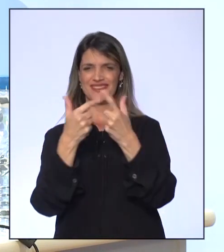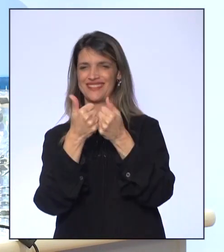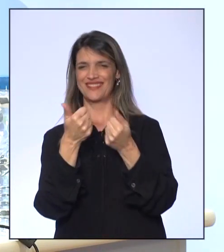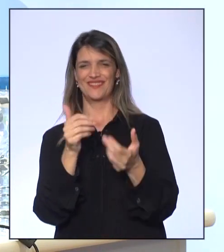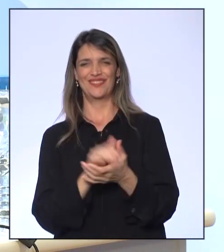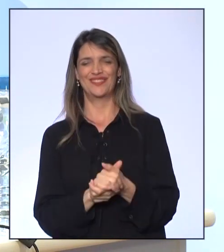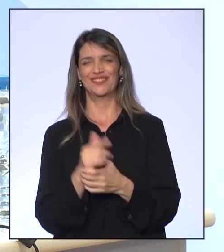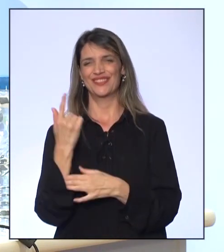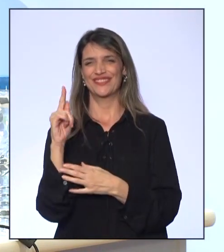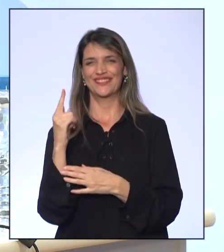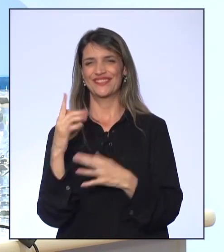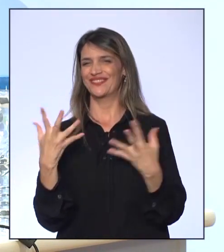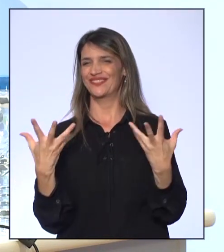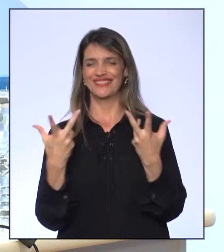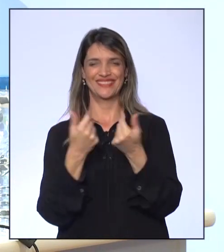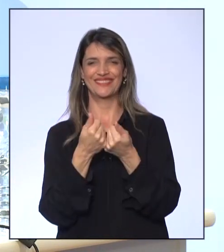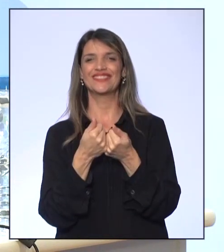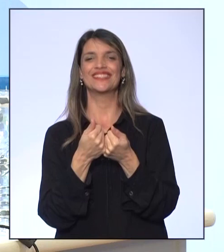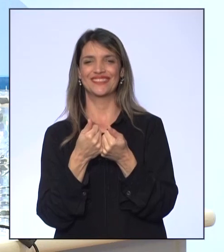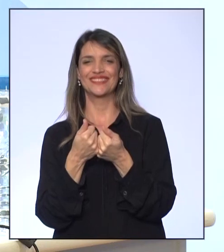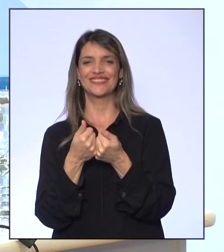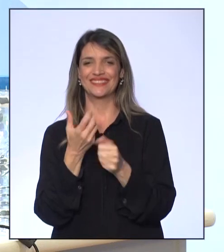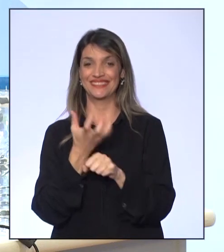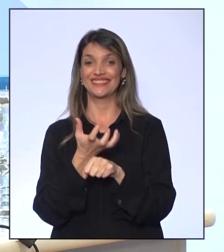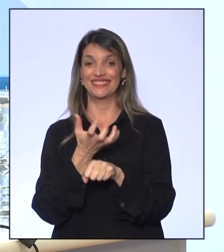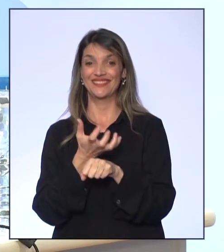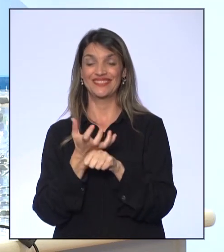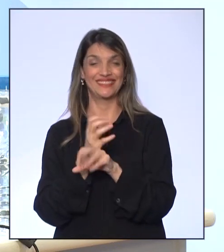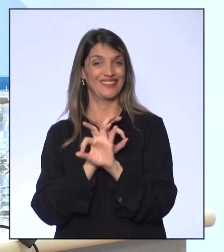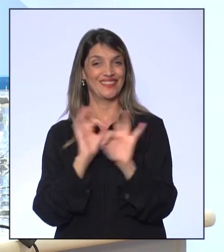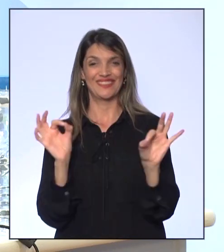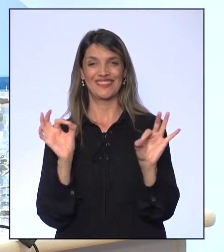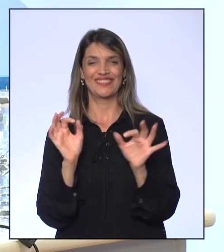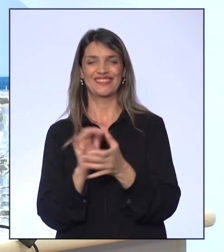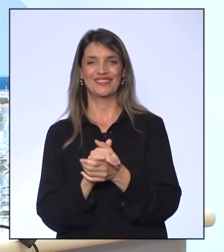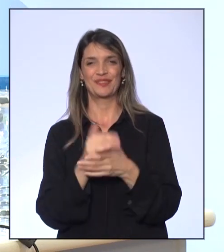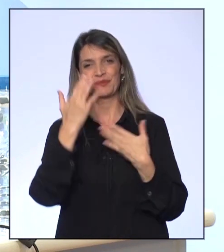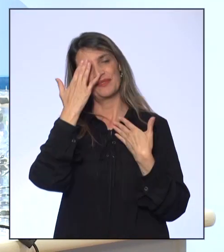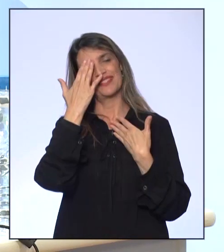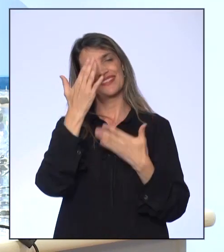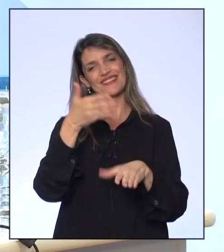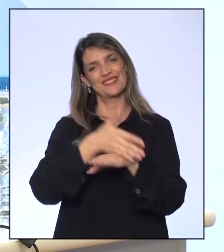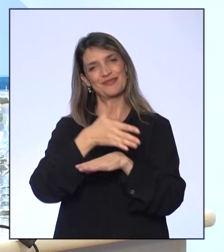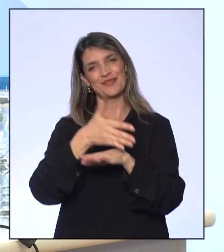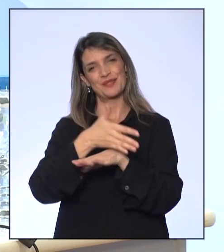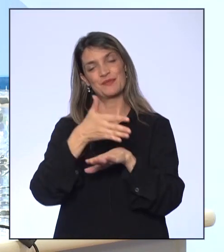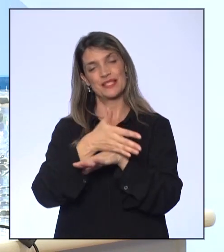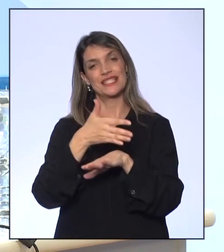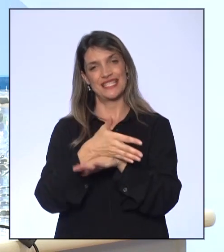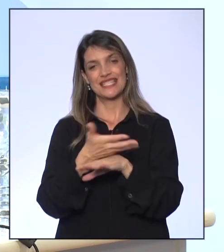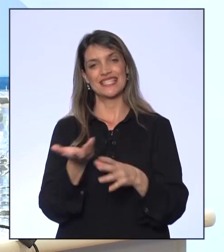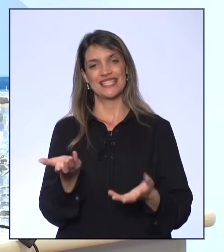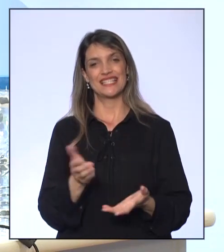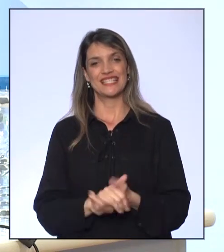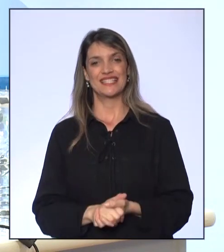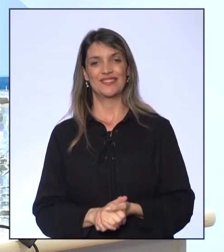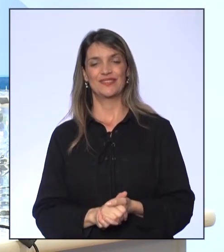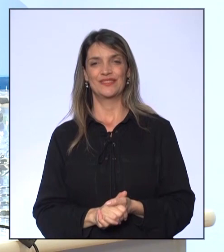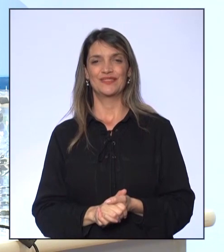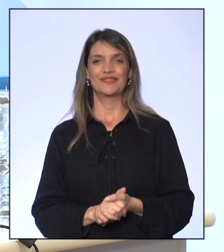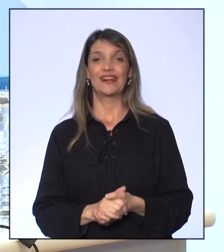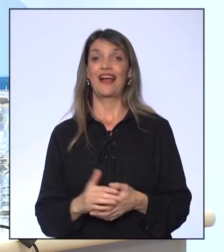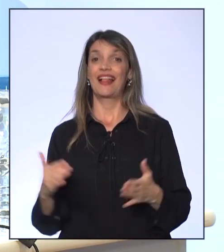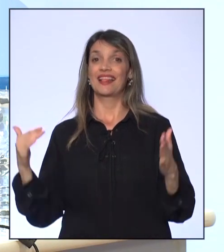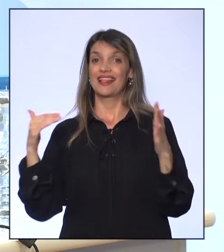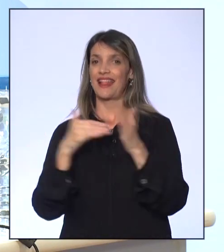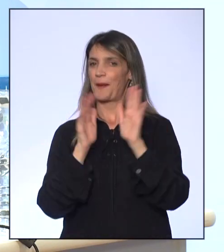disciplina de geografia é maravilhosa, né? Não tem como não puxar a sardinha. Gente, muito obrigado pela participação, muito obrigado pela participação do chat.